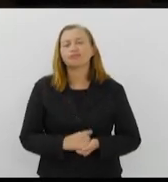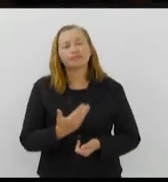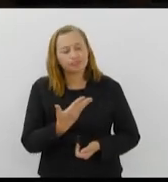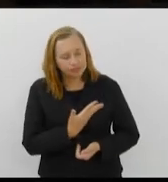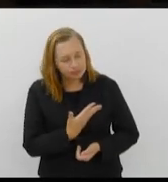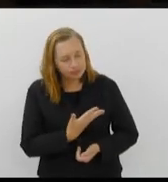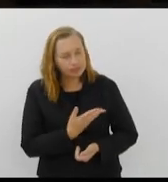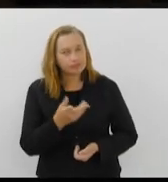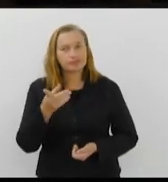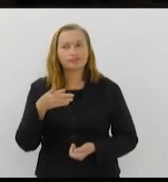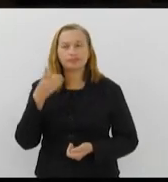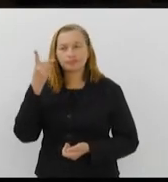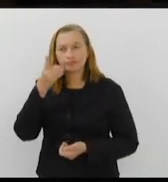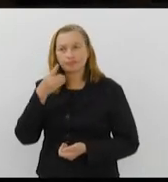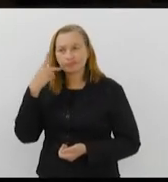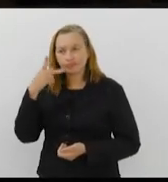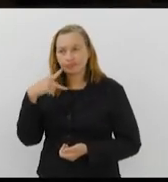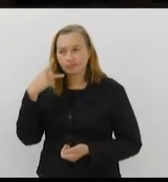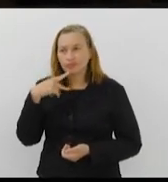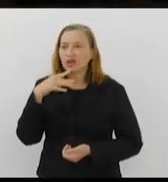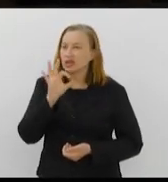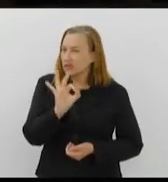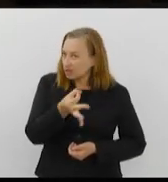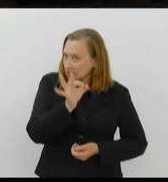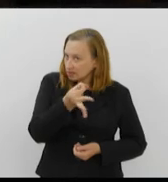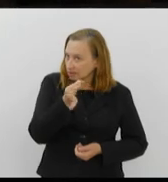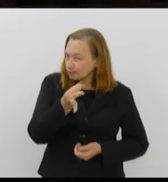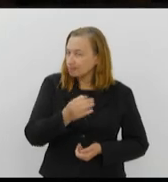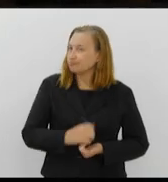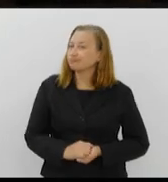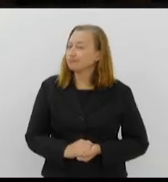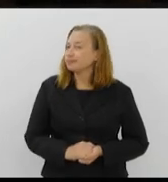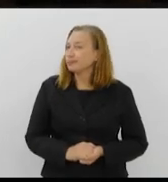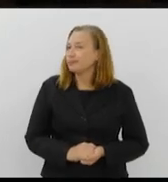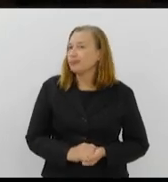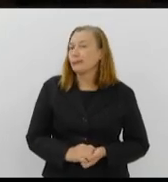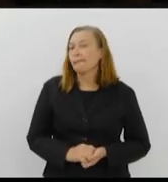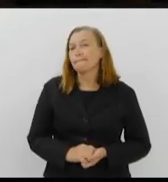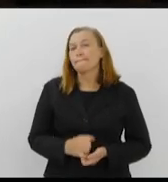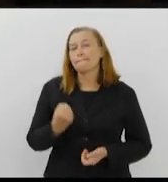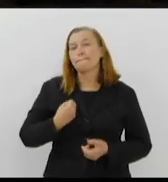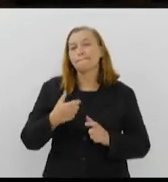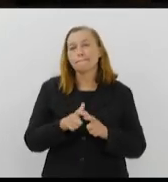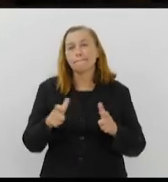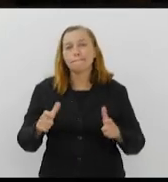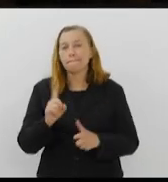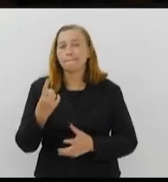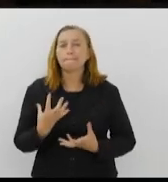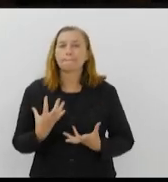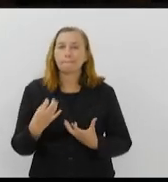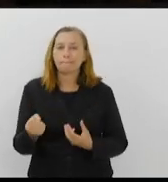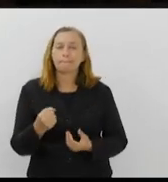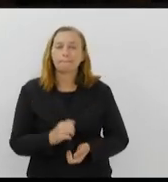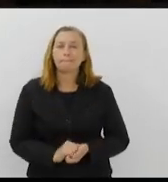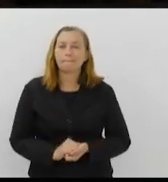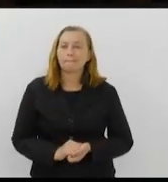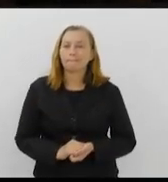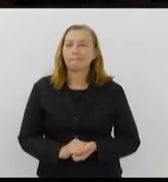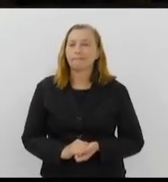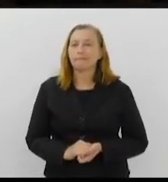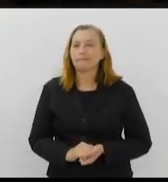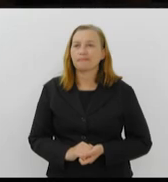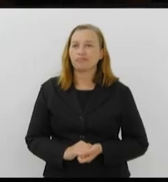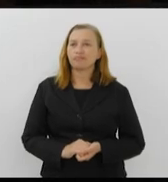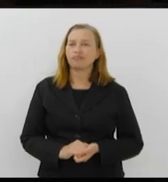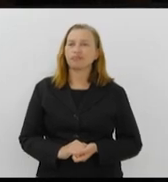colegas parlamentares, que eu tenho certeza que grande maioria aqui não comunga e não compactua com